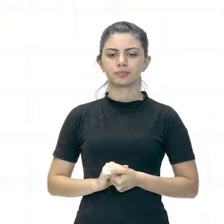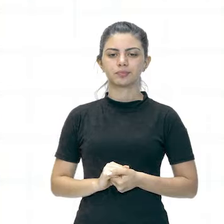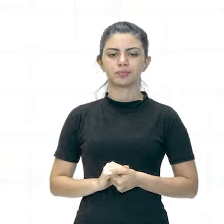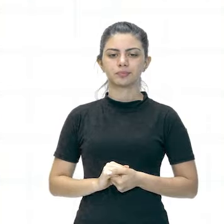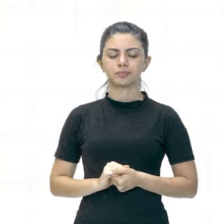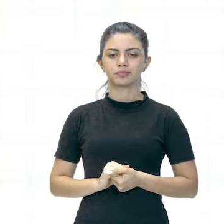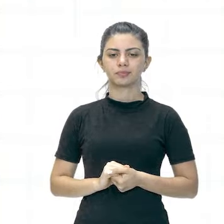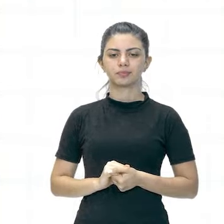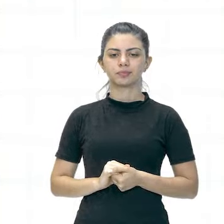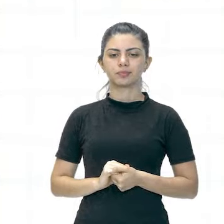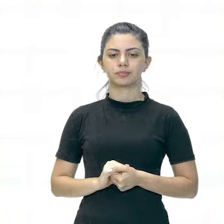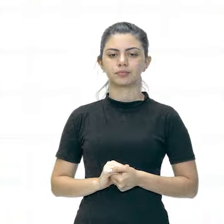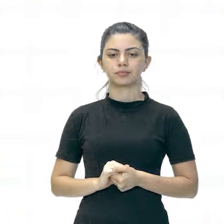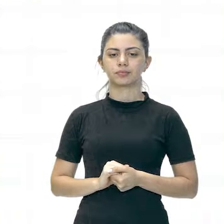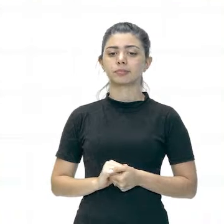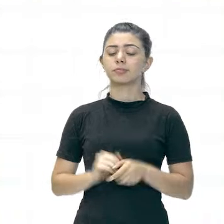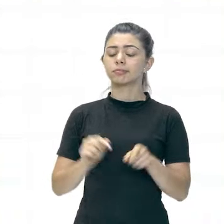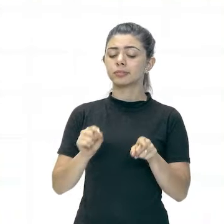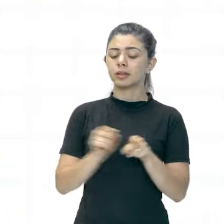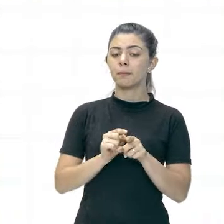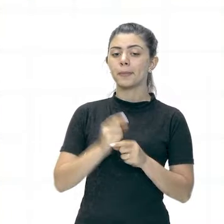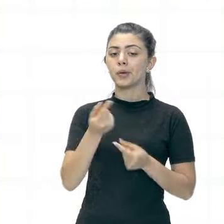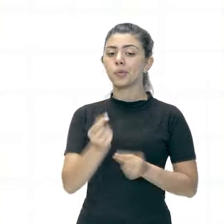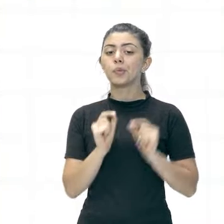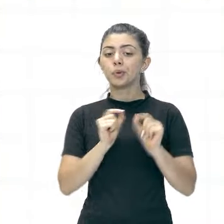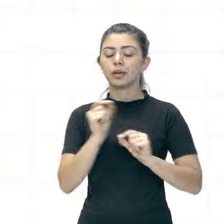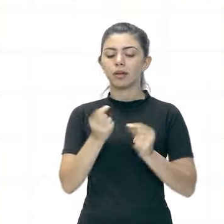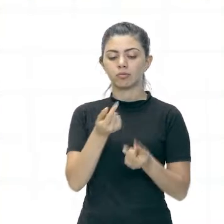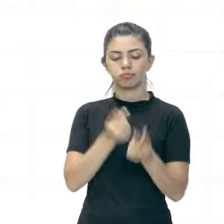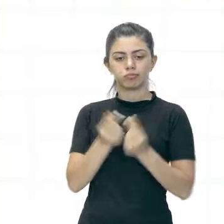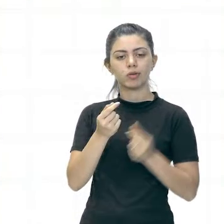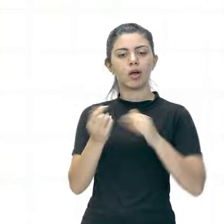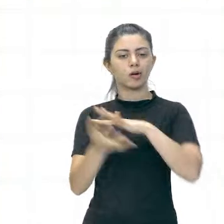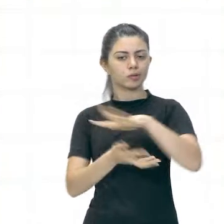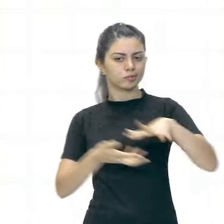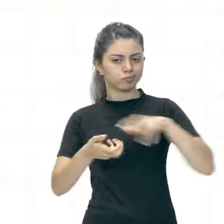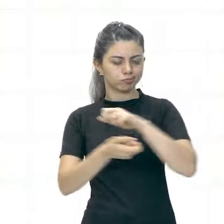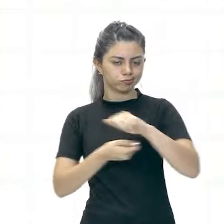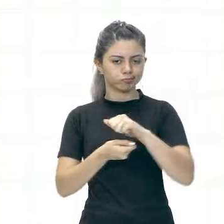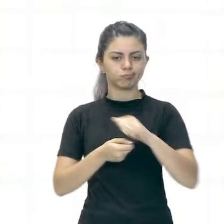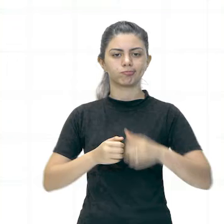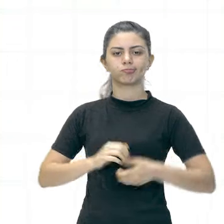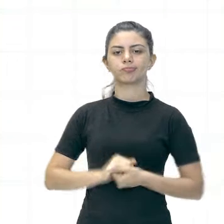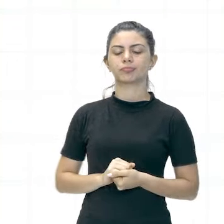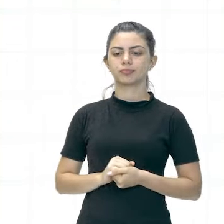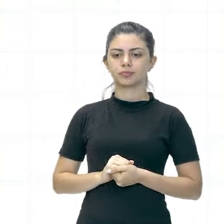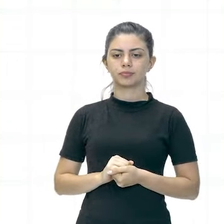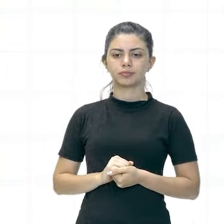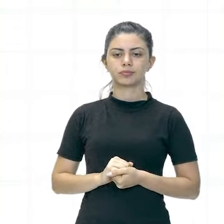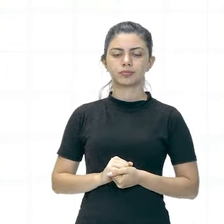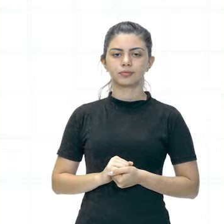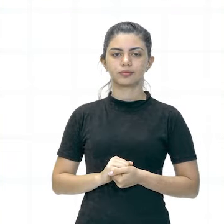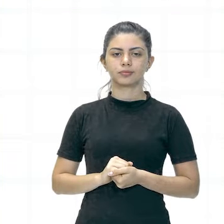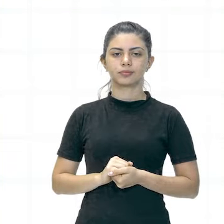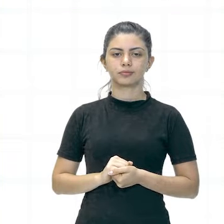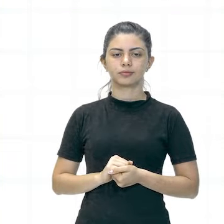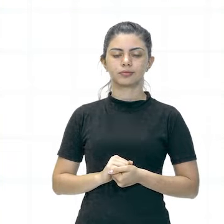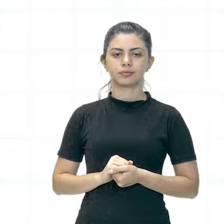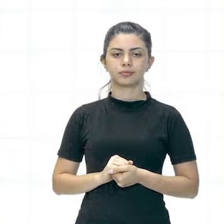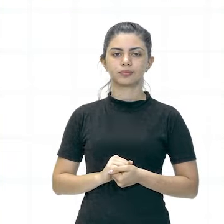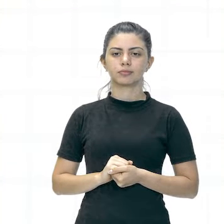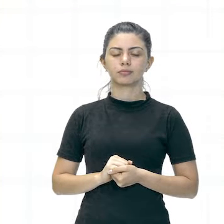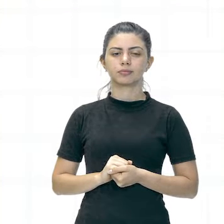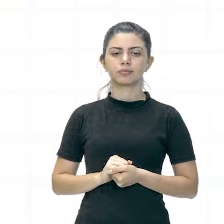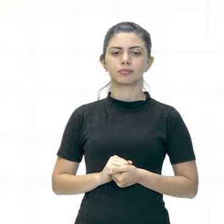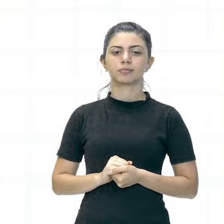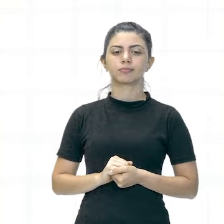ok? Como uma economia viável e sustentável, ok? Então, o que mais